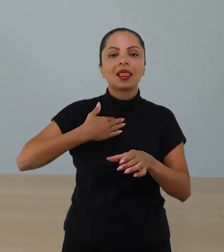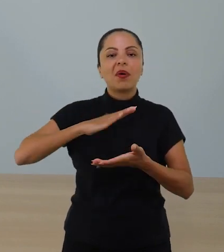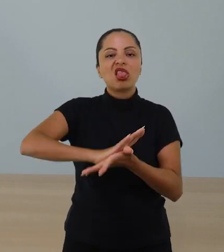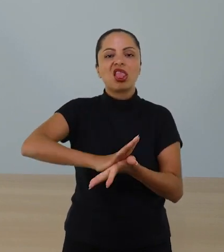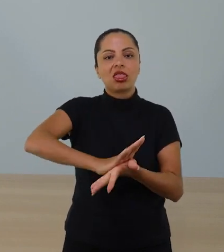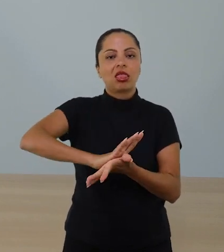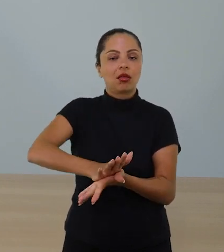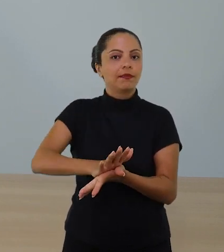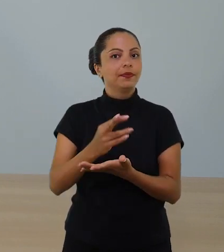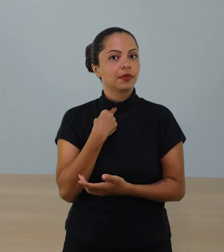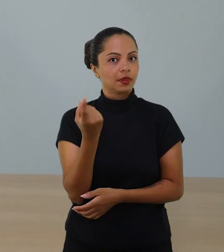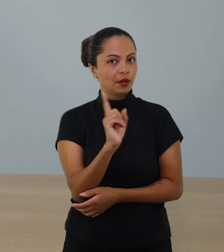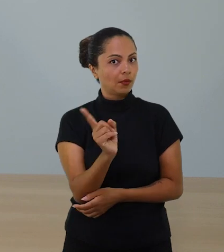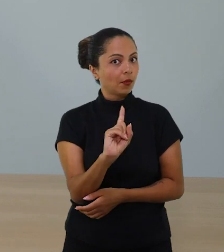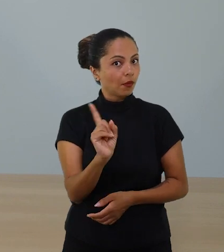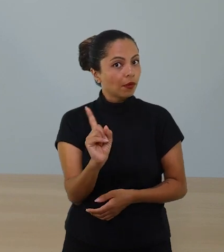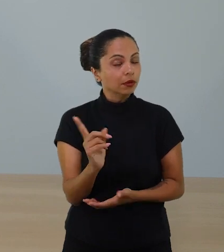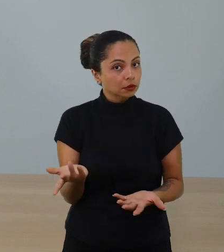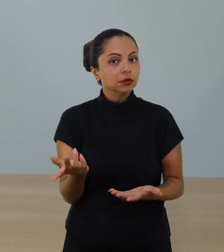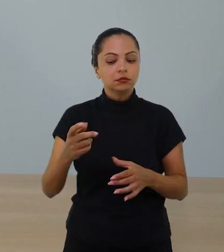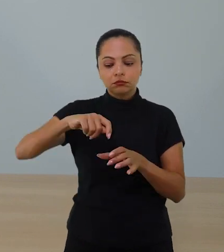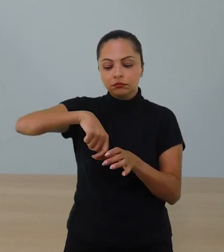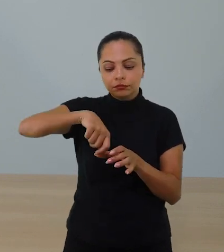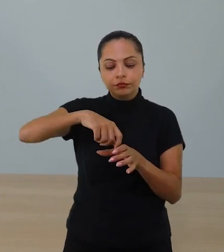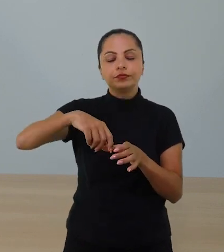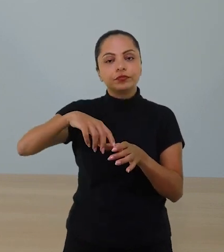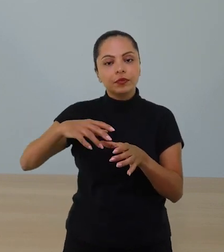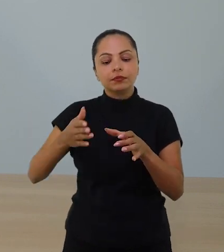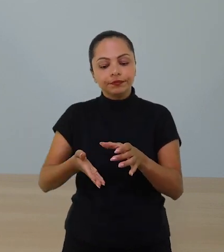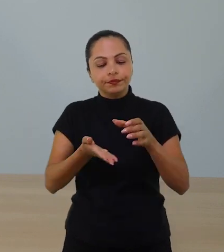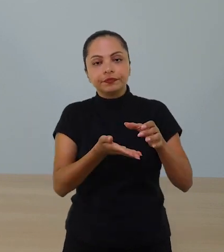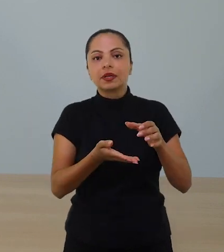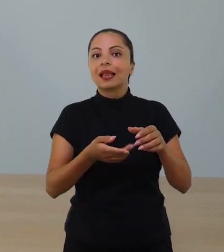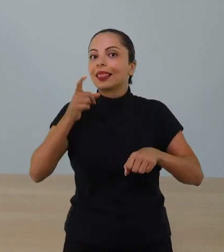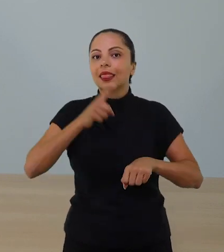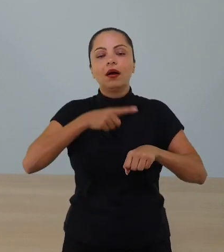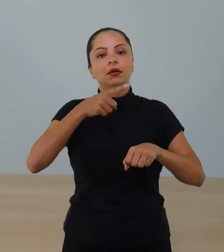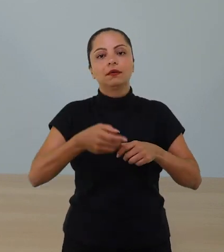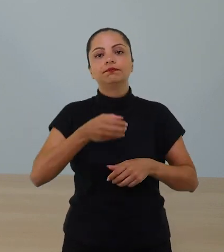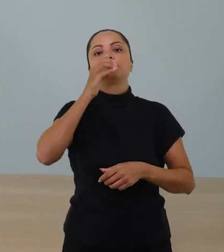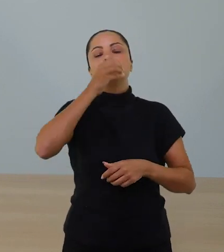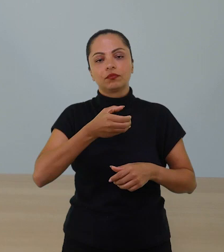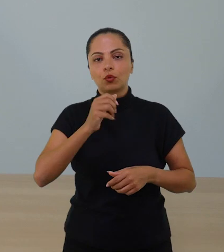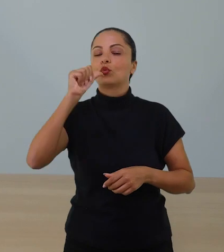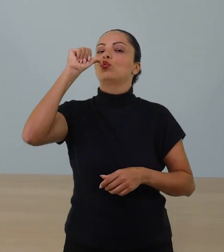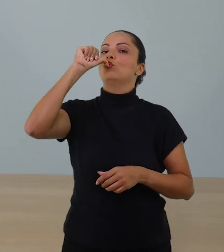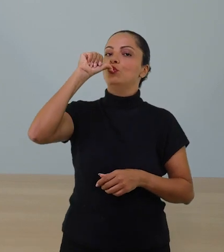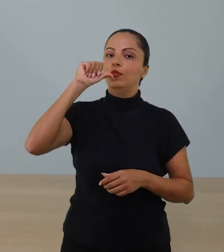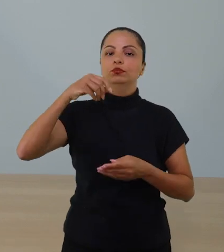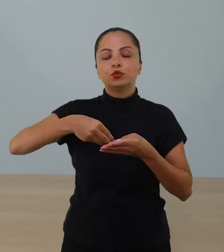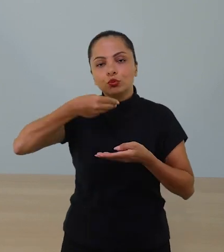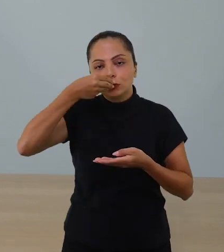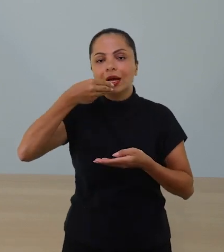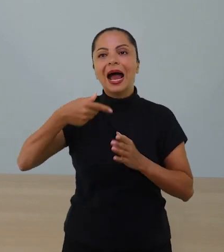nem triturados. Essa mistura deve ser utilizada imediatamente. Portanto, você não pode preparar essa